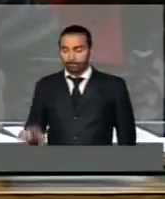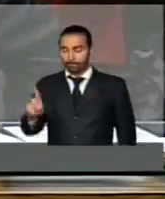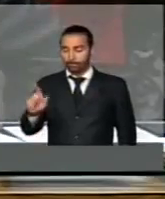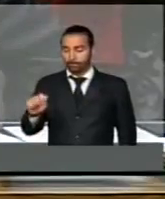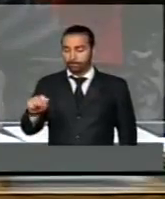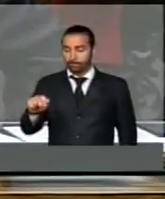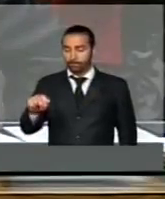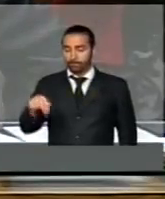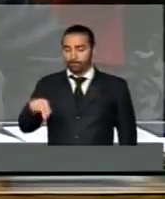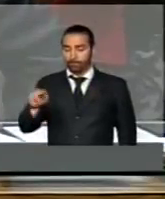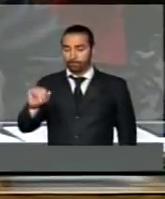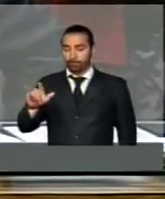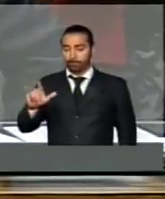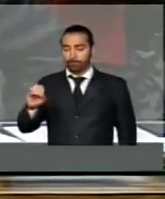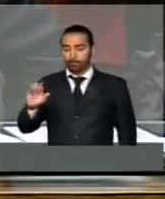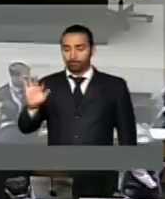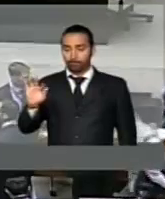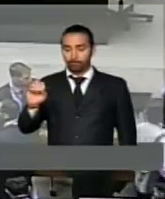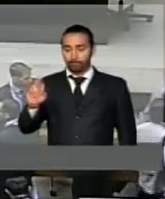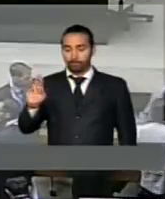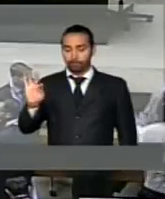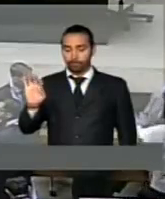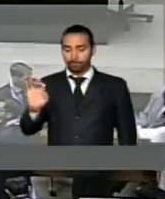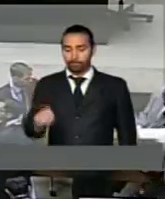Forte. Presidente, pela ordem, só o seguinte.